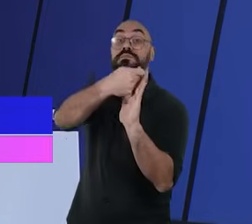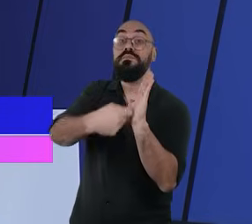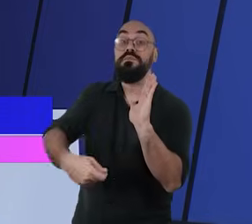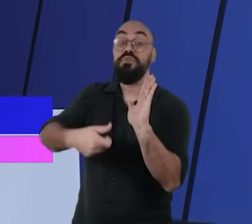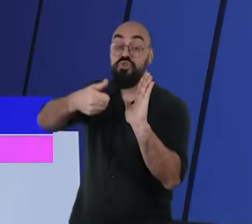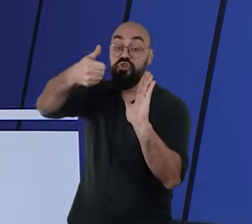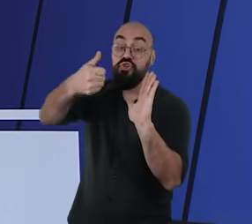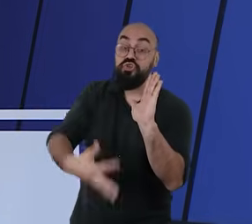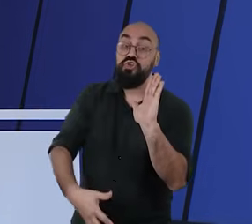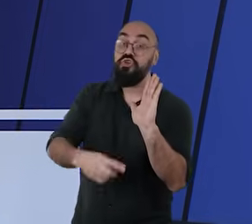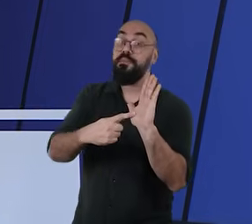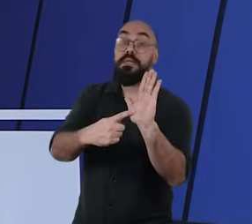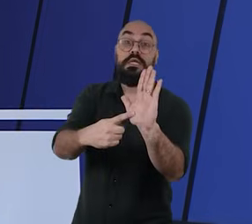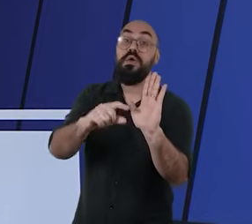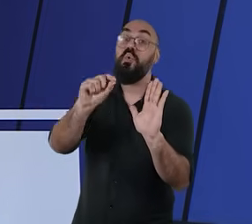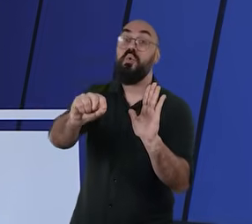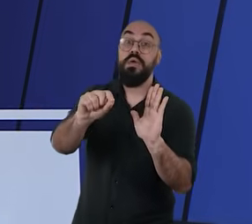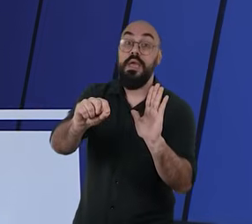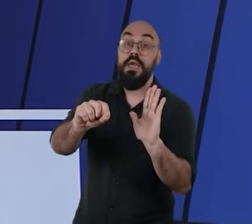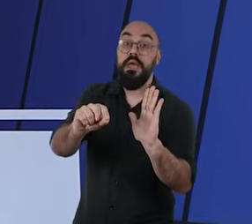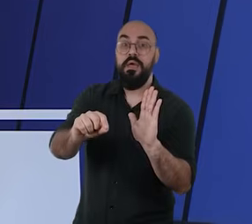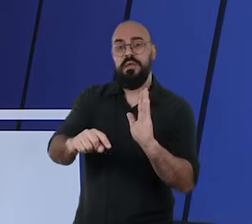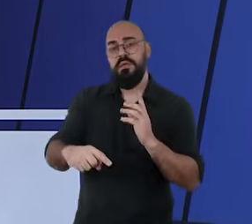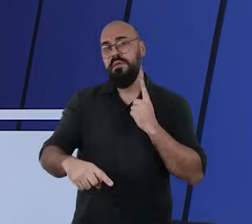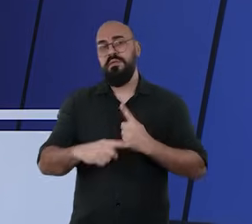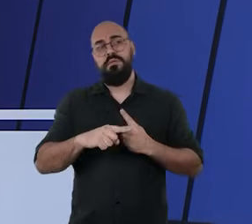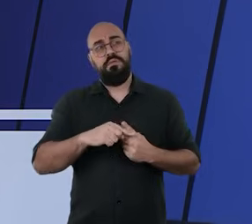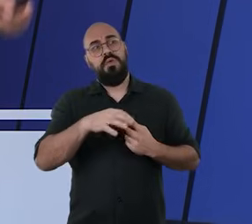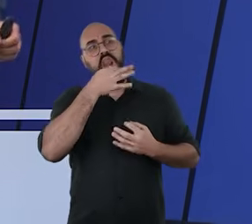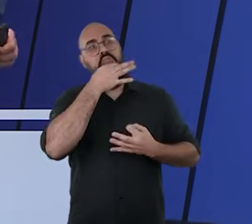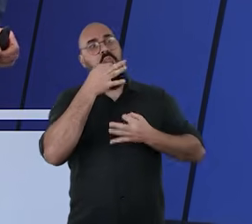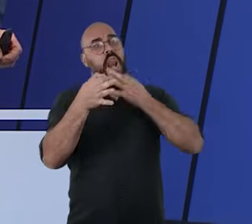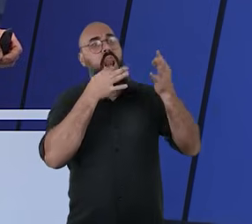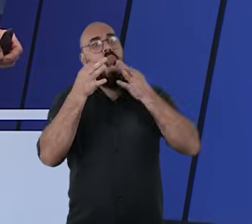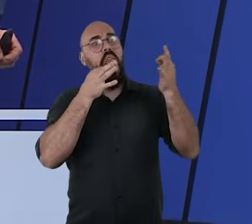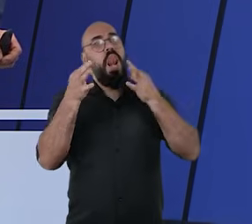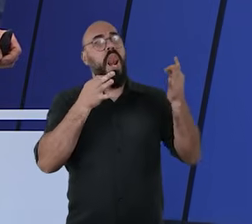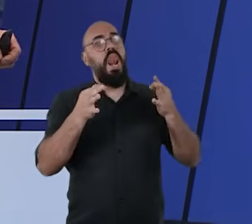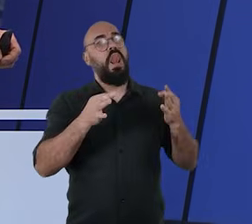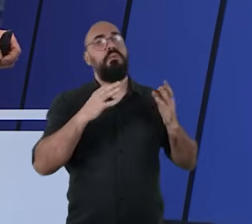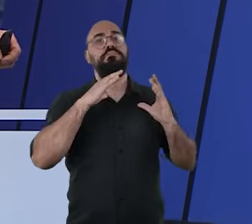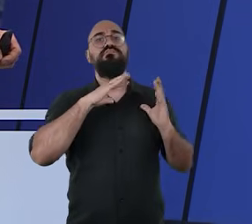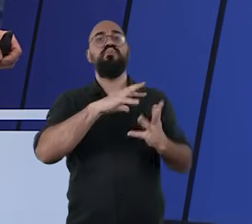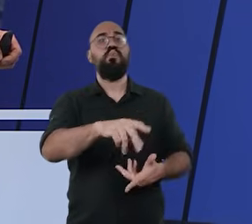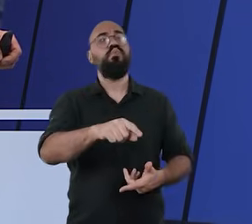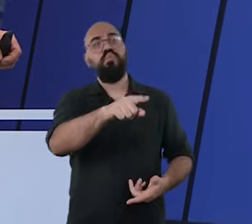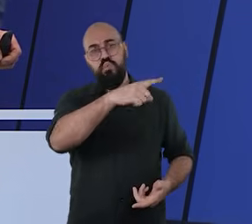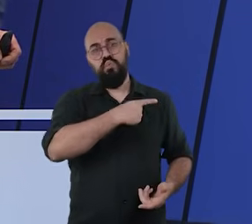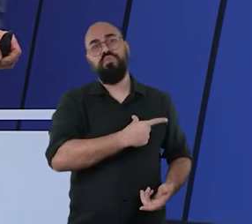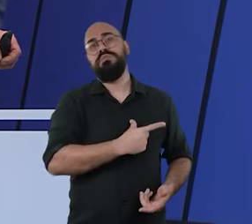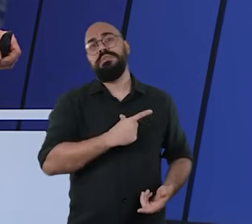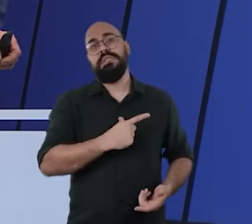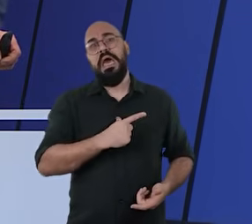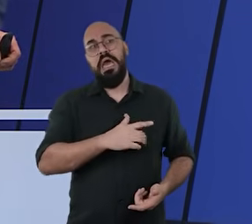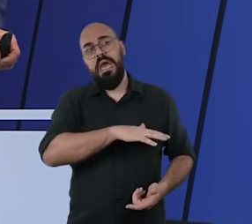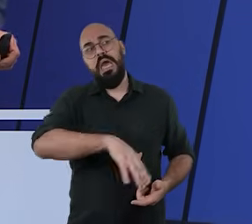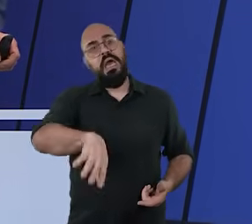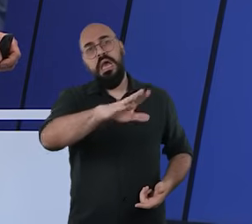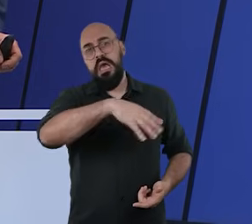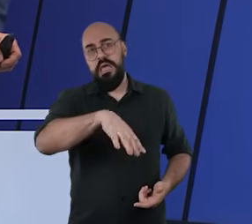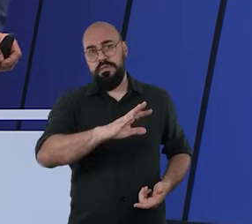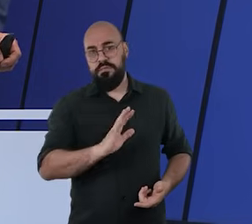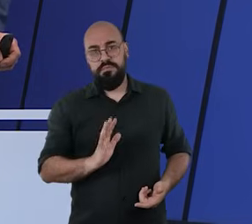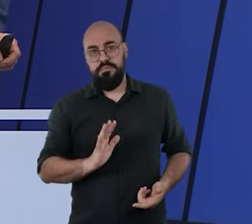nos fala. Porque de opinião, o mundo está cheio, mas a opinião reflete o que cada um acha, o que cada um pensa, o que cada